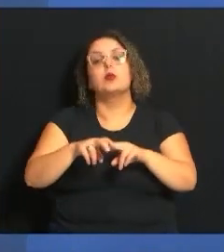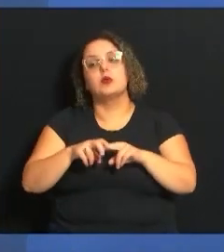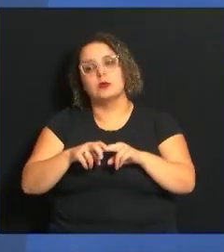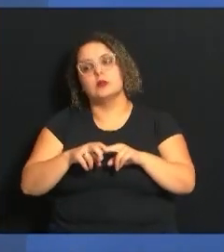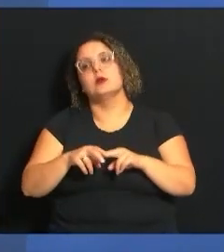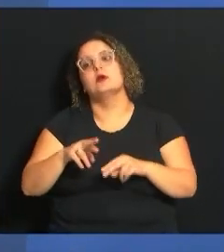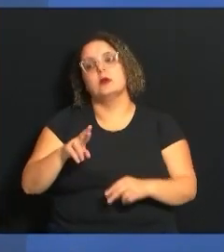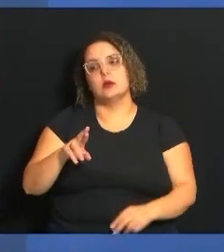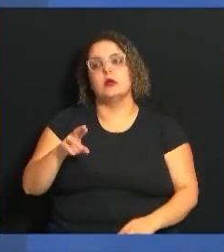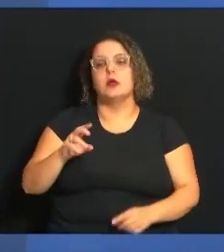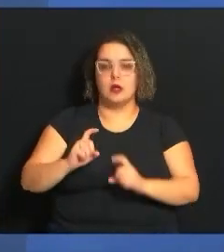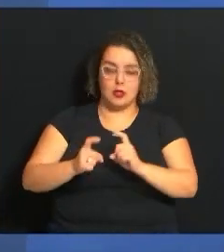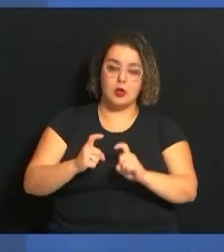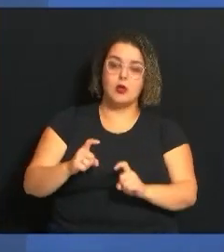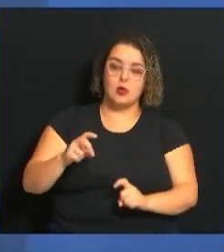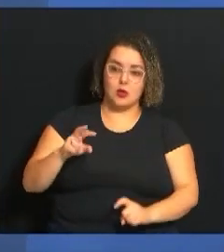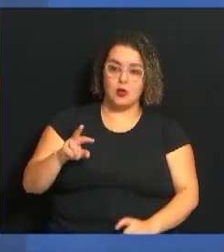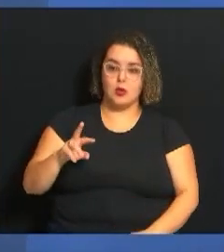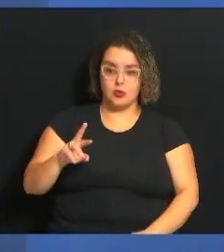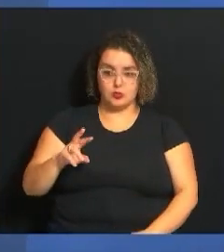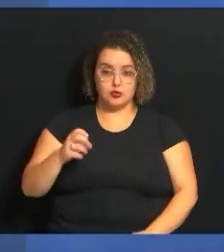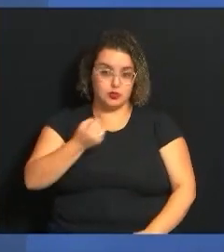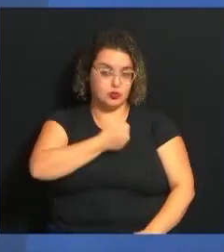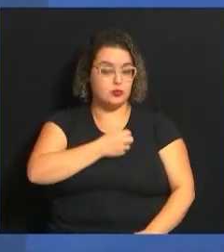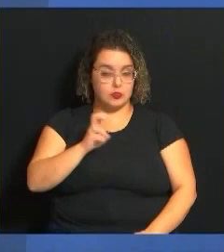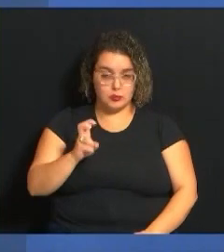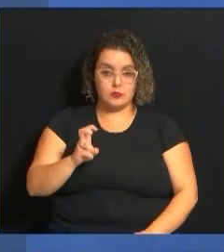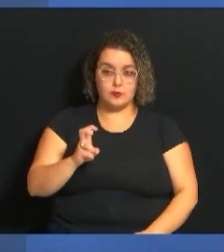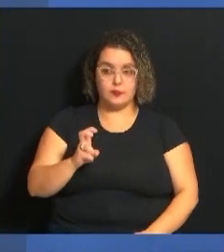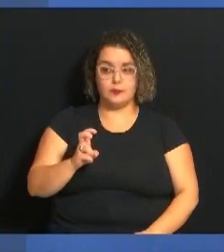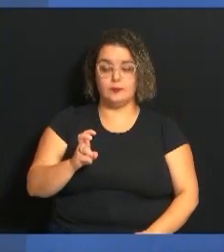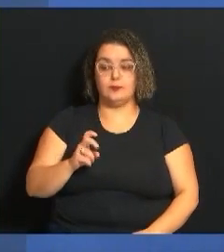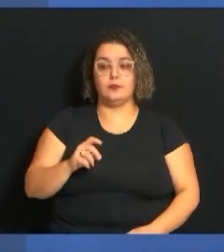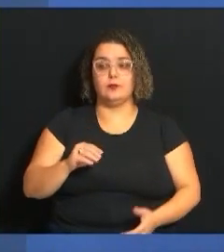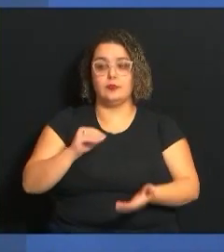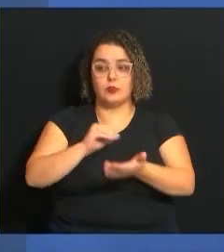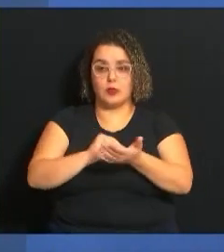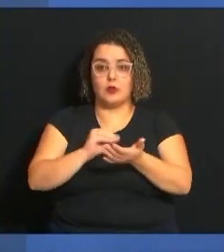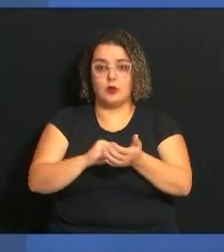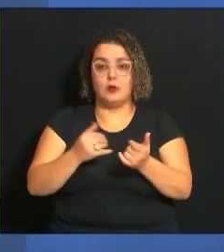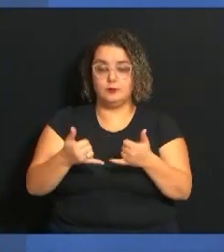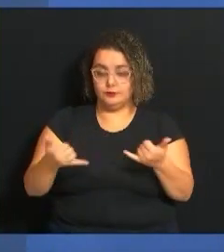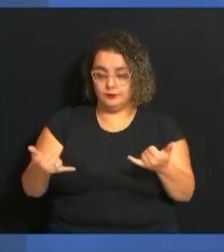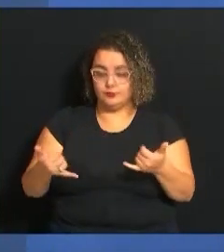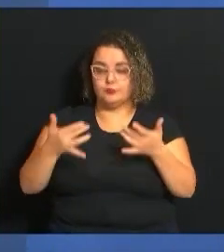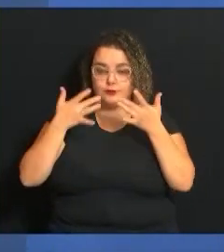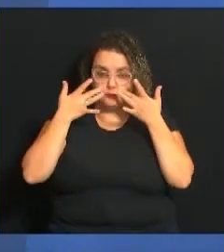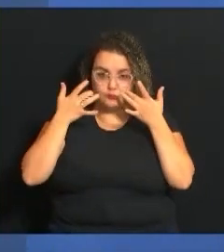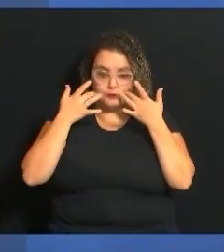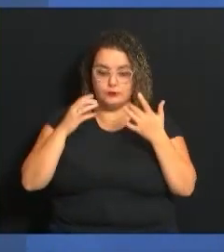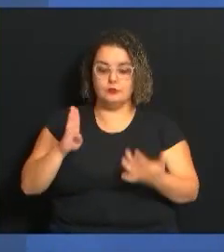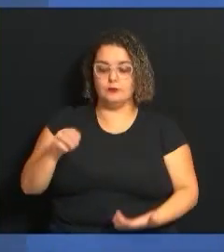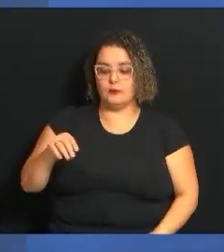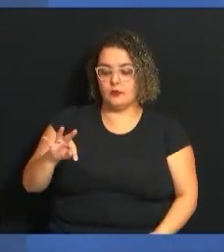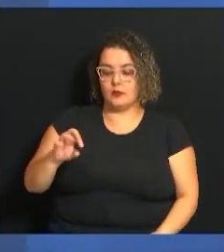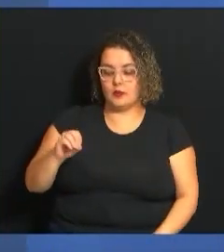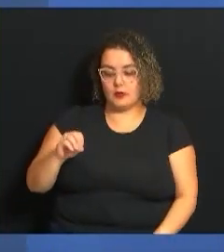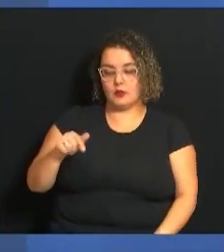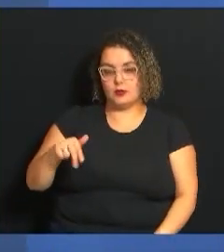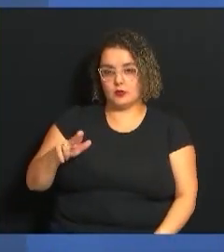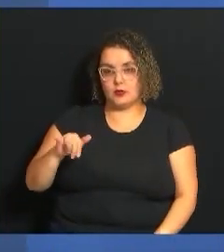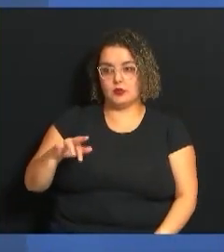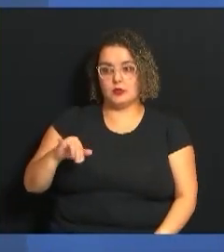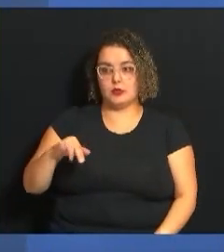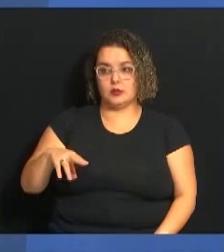reunião ordinária de número 5 não aconteceu, devido aí à falta de energia no Teatro Bento Quirino. E a gente aqui informa que